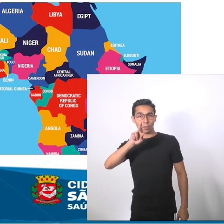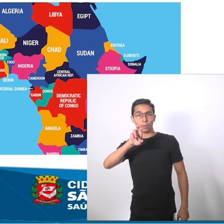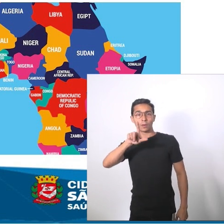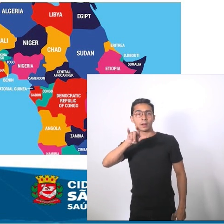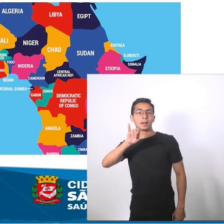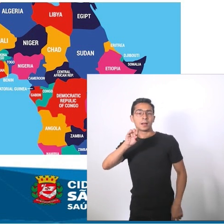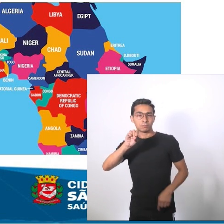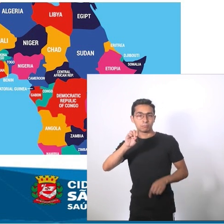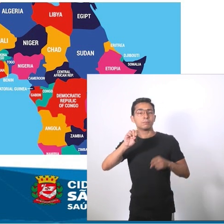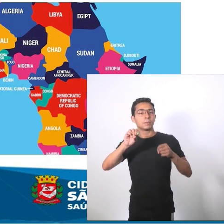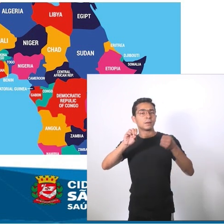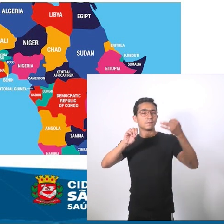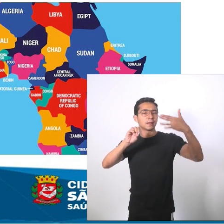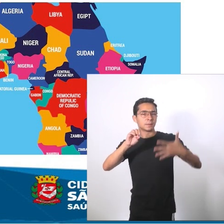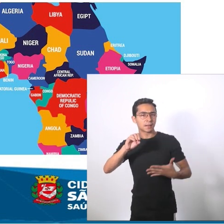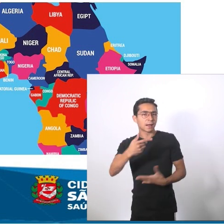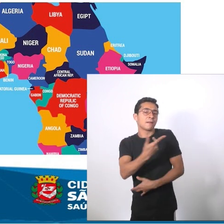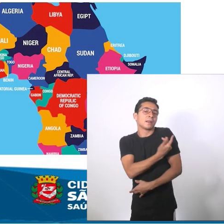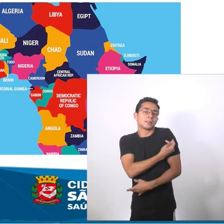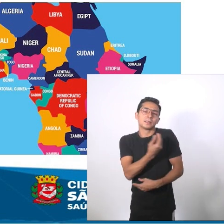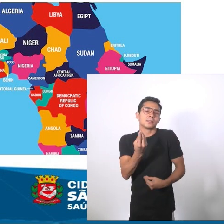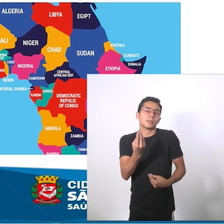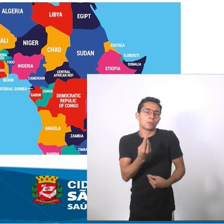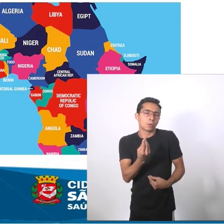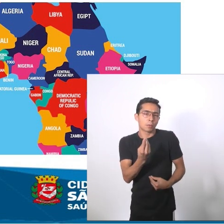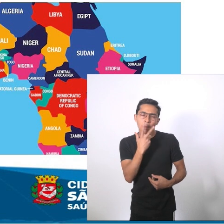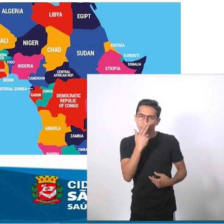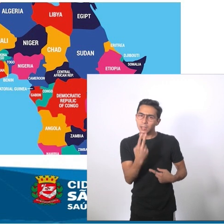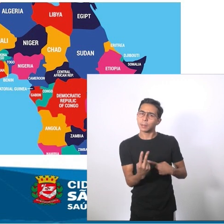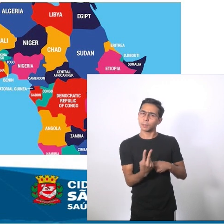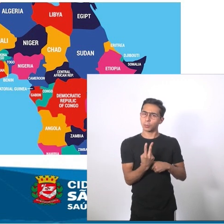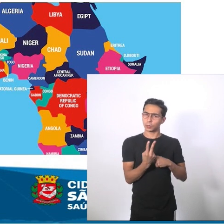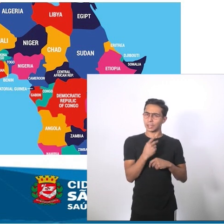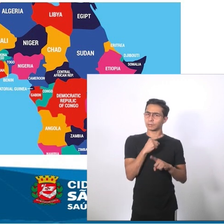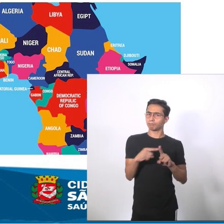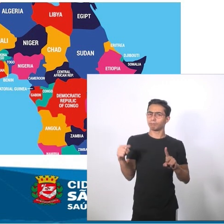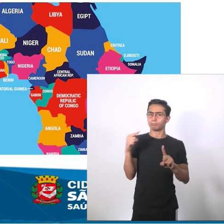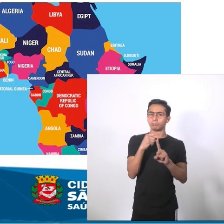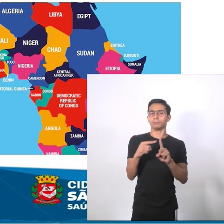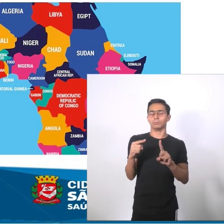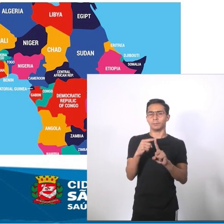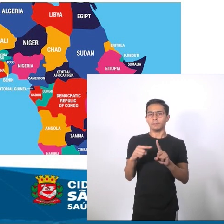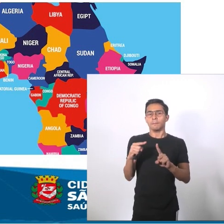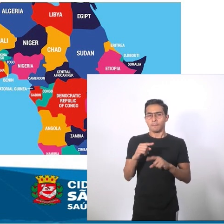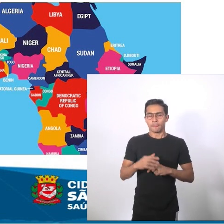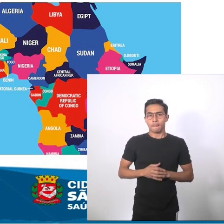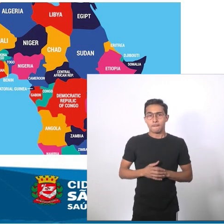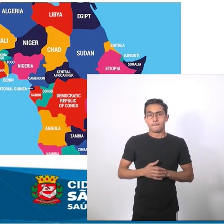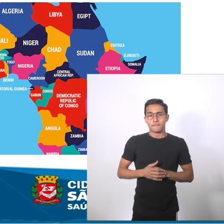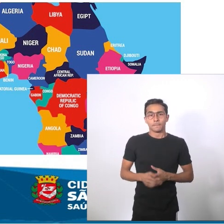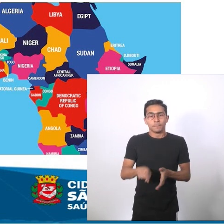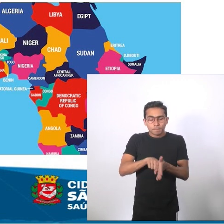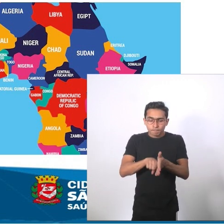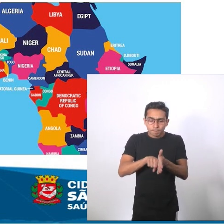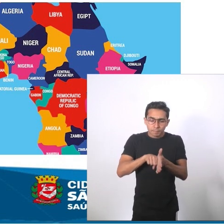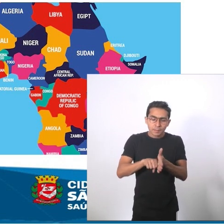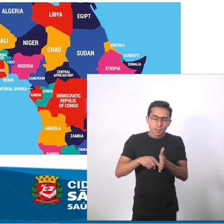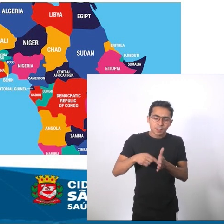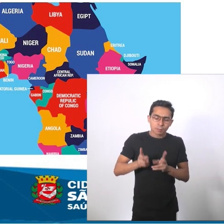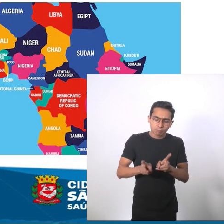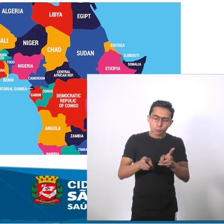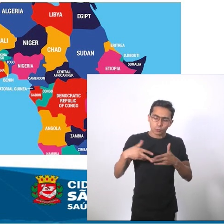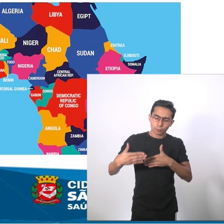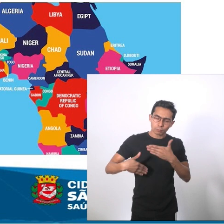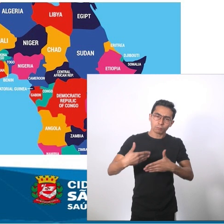relação que existe aí uma proteção que a gente acredita parcial, mas ainda estamos aprendendo com relação a isso, e